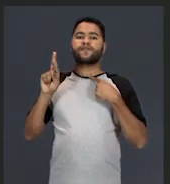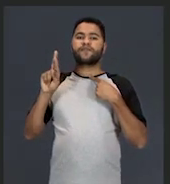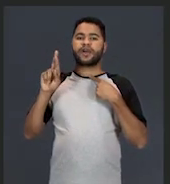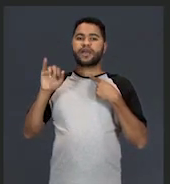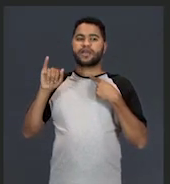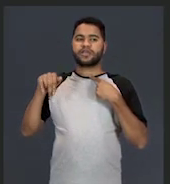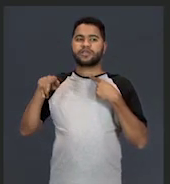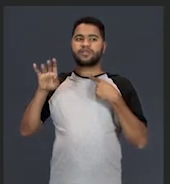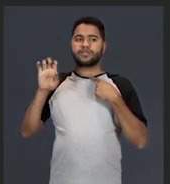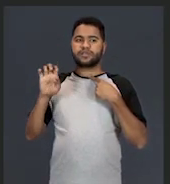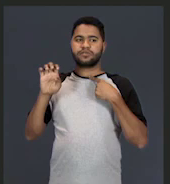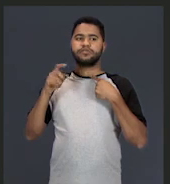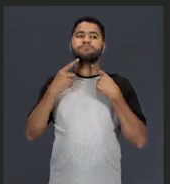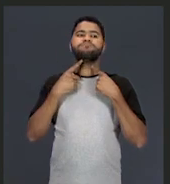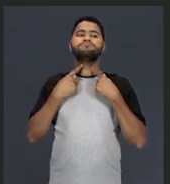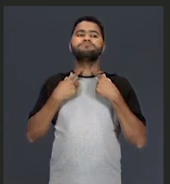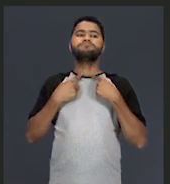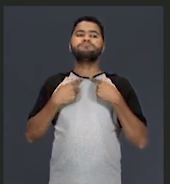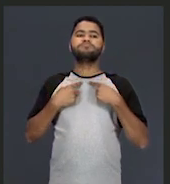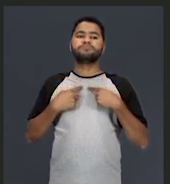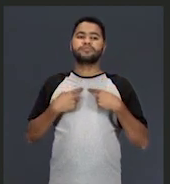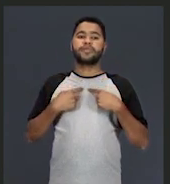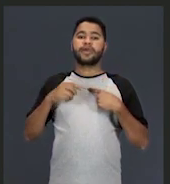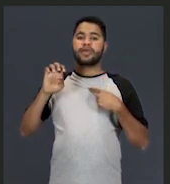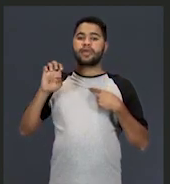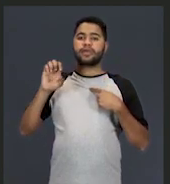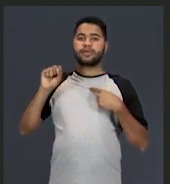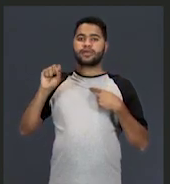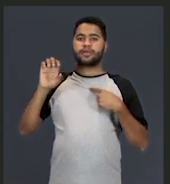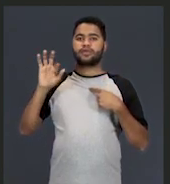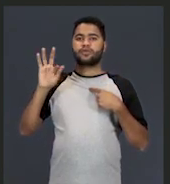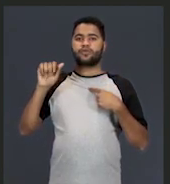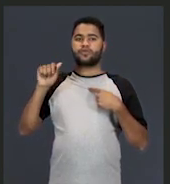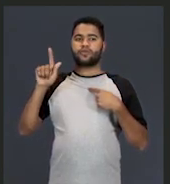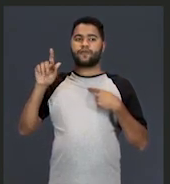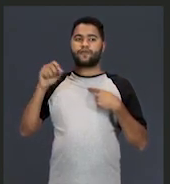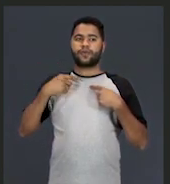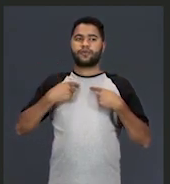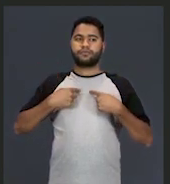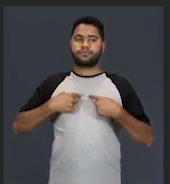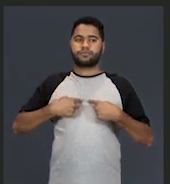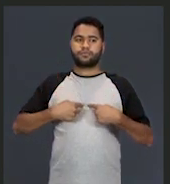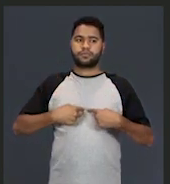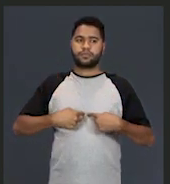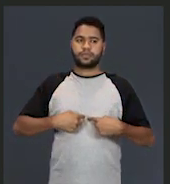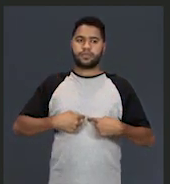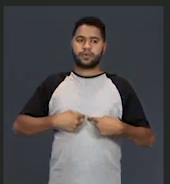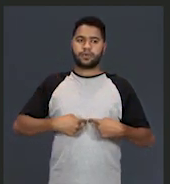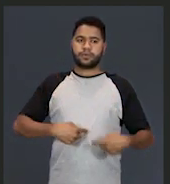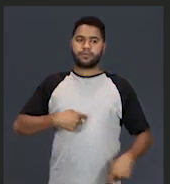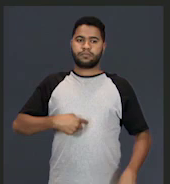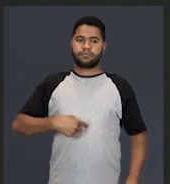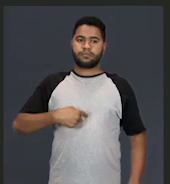da boca, vai descer pelo esôfago, vai chegar aqui no